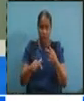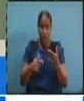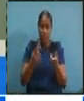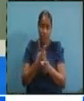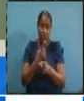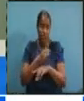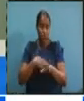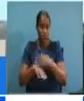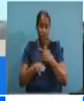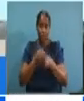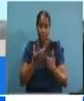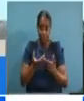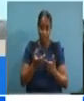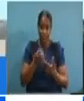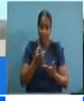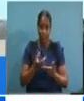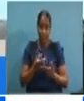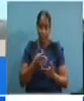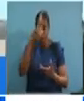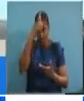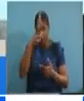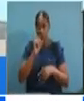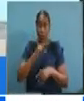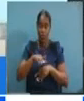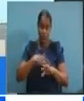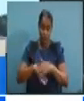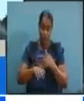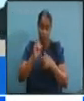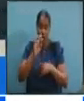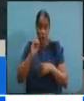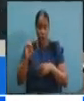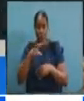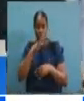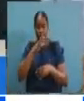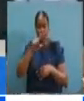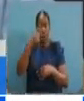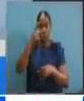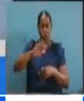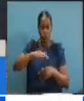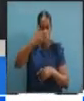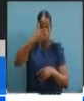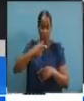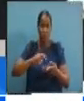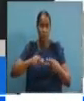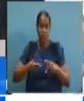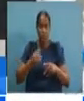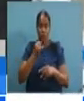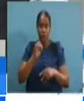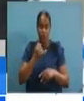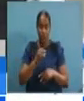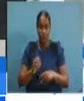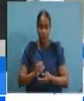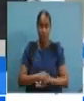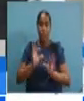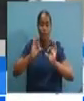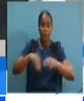por futuro sugestão acho que o santos enumera igualmente outras prioridades para o município em 2020